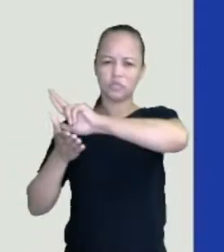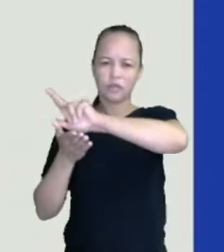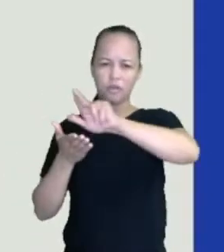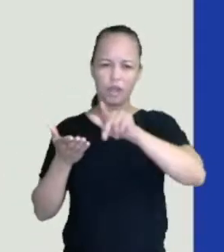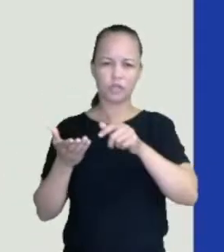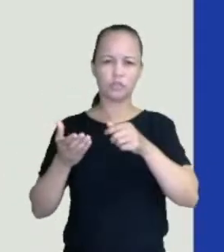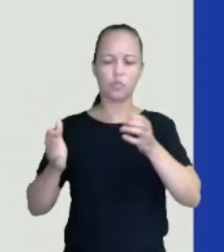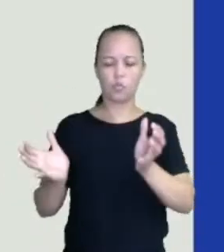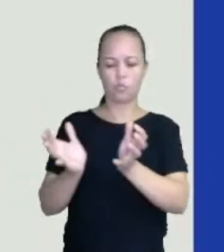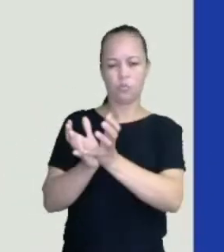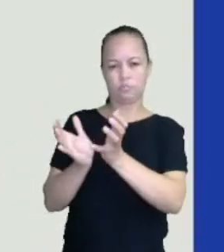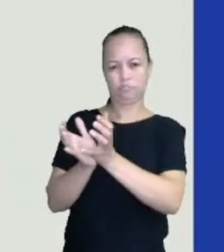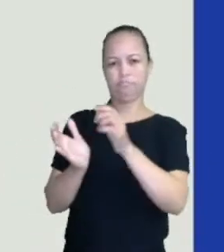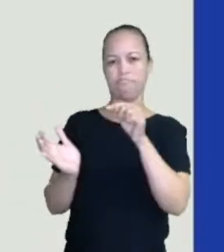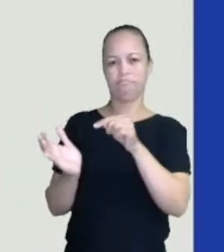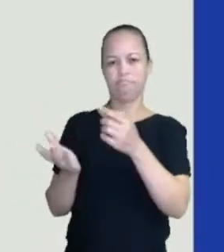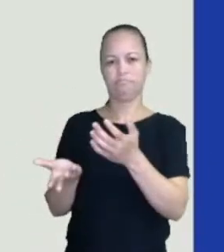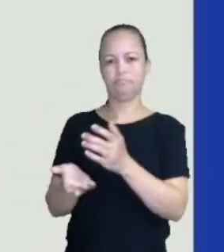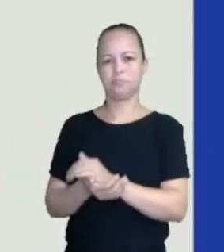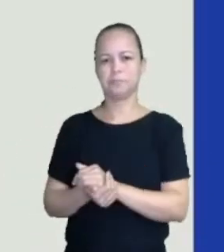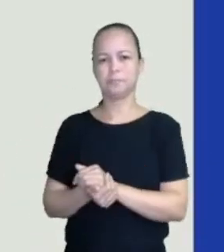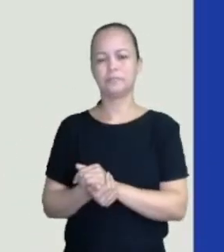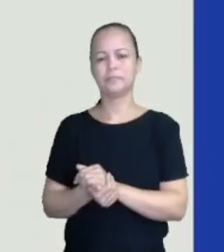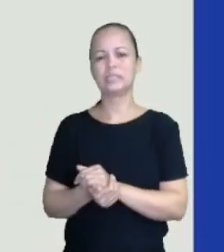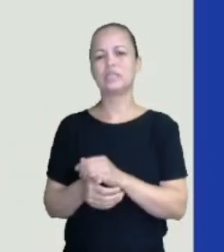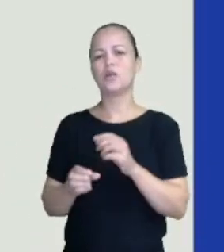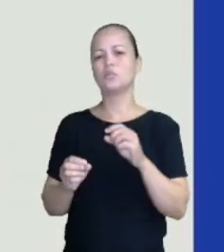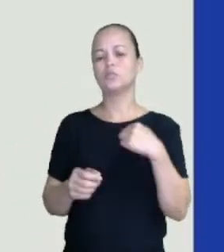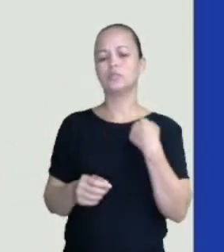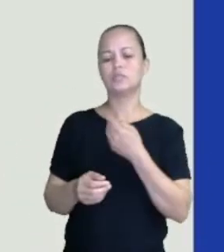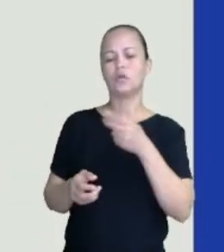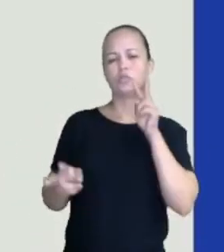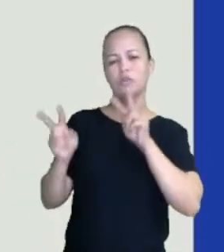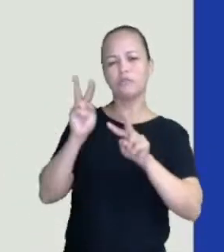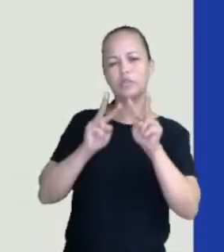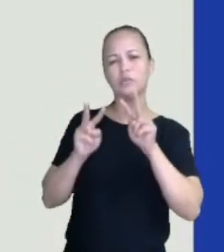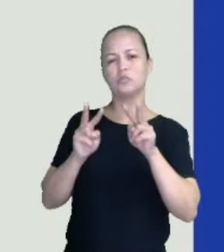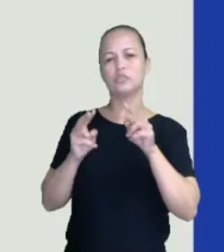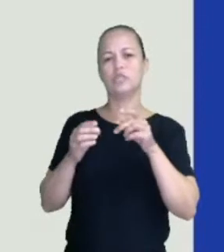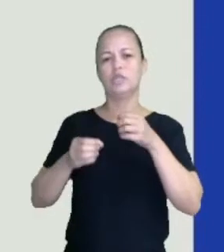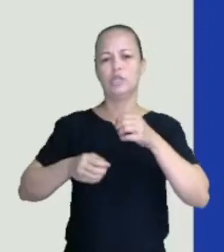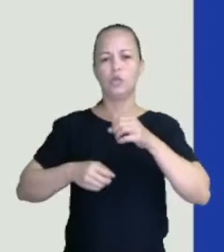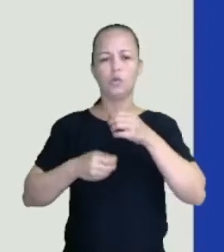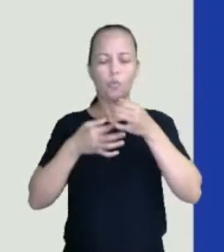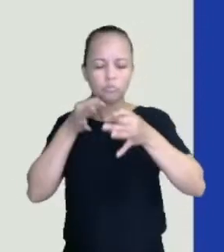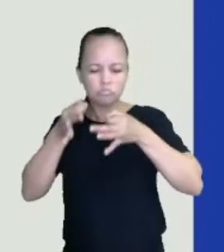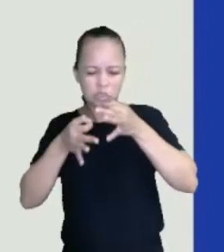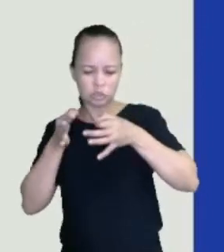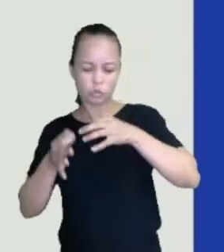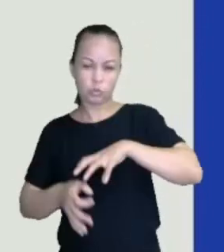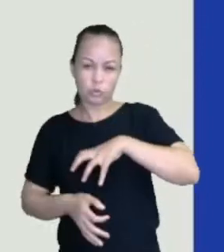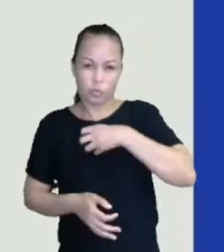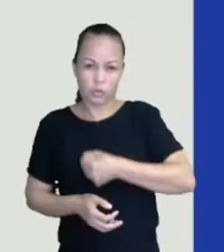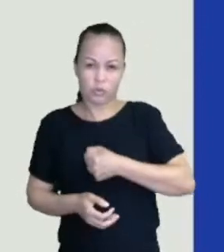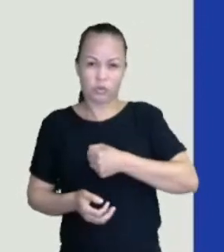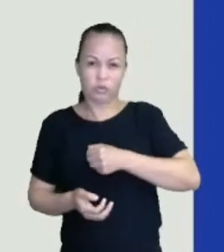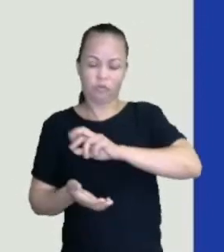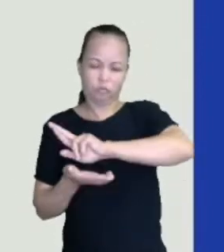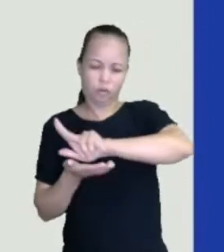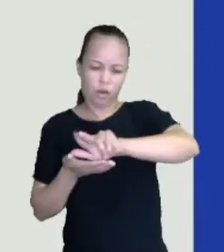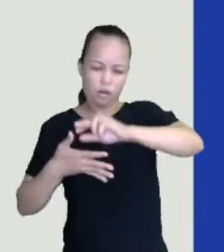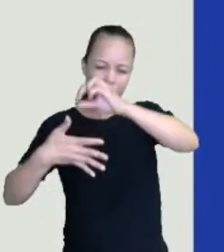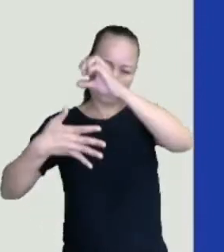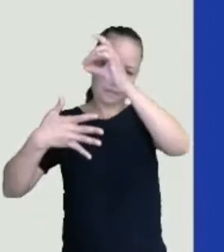grupo. Bom, se a gente viu que o discurso de ódio, ele causa tantas